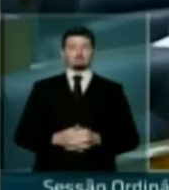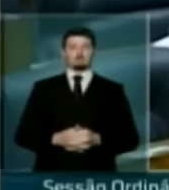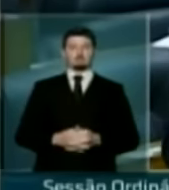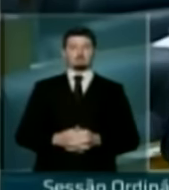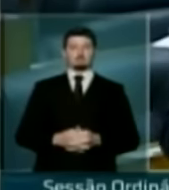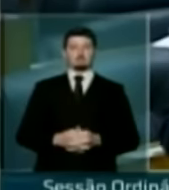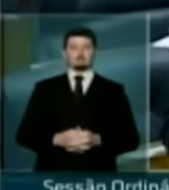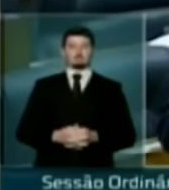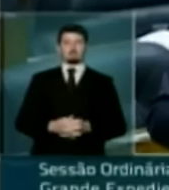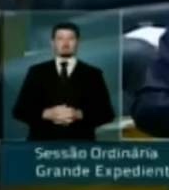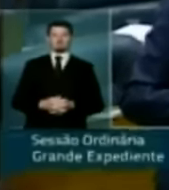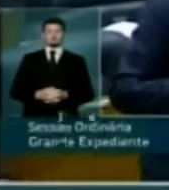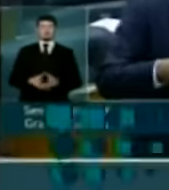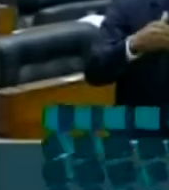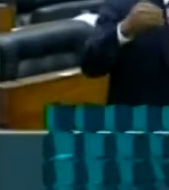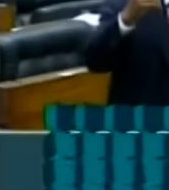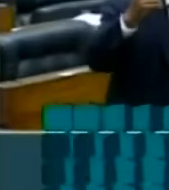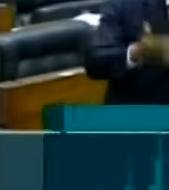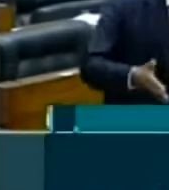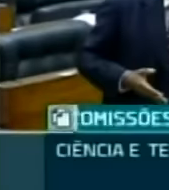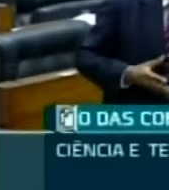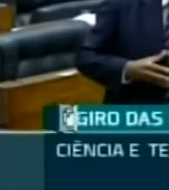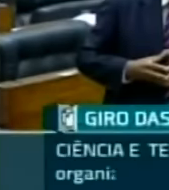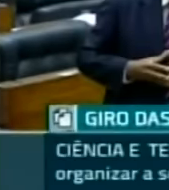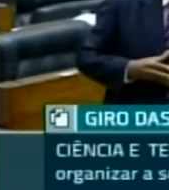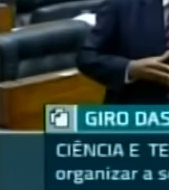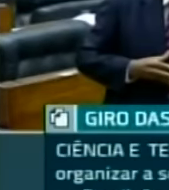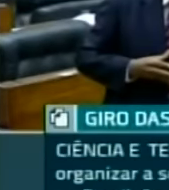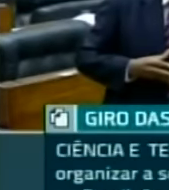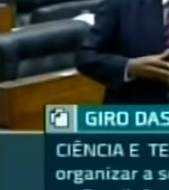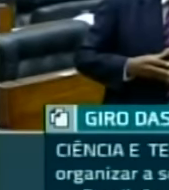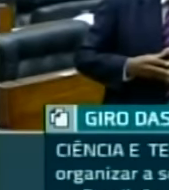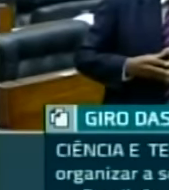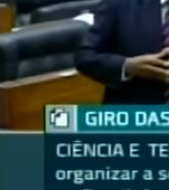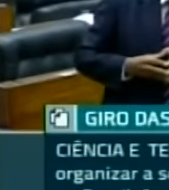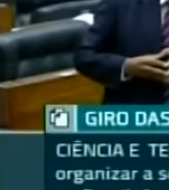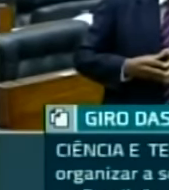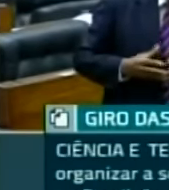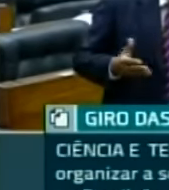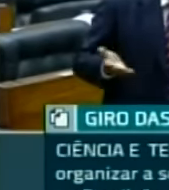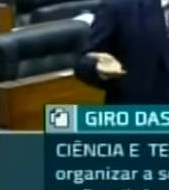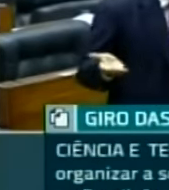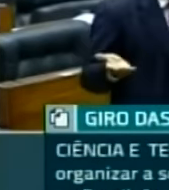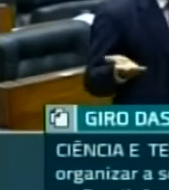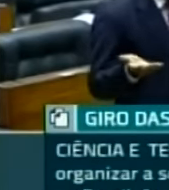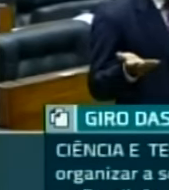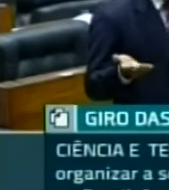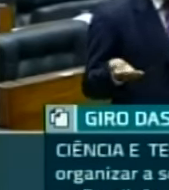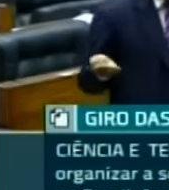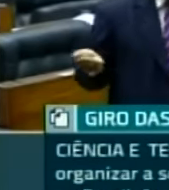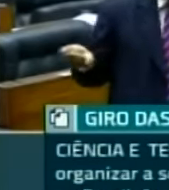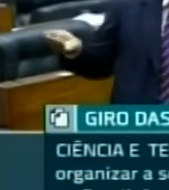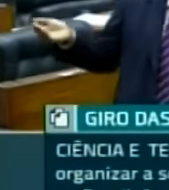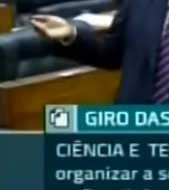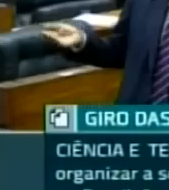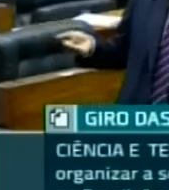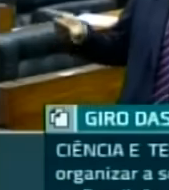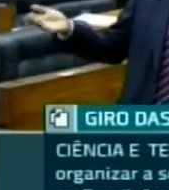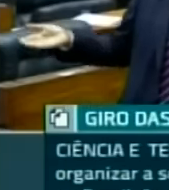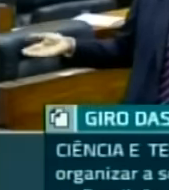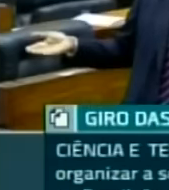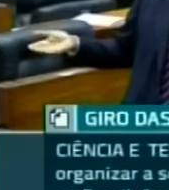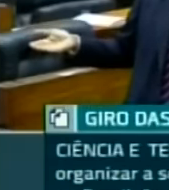Tenta impor às escolas, à família brasileira, né, elemento. Vossa Excelência falou,